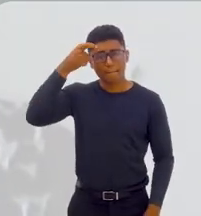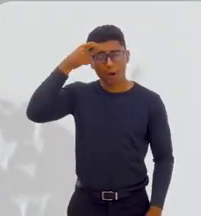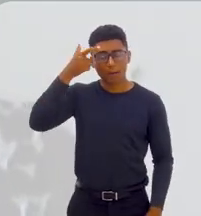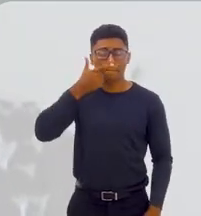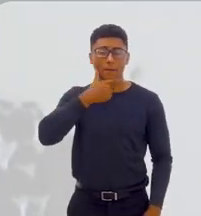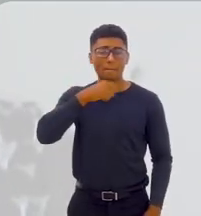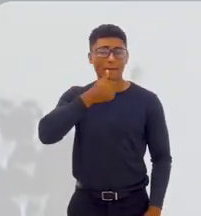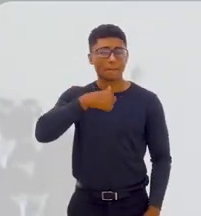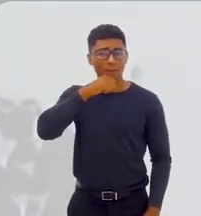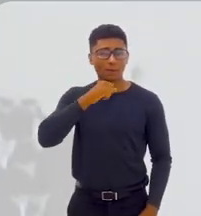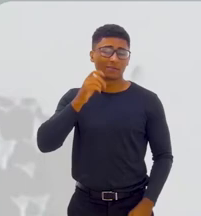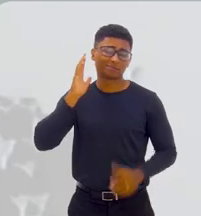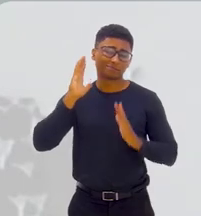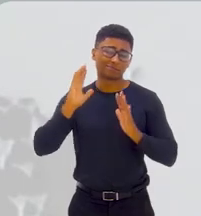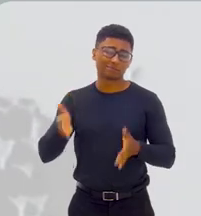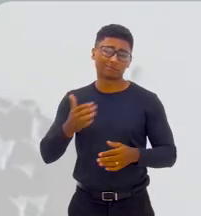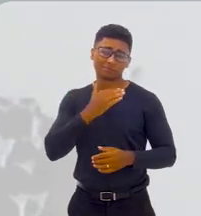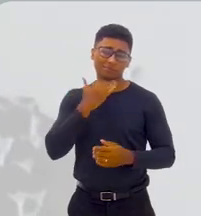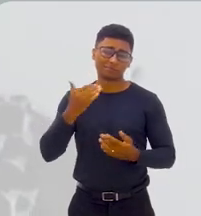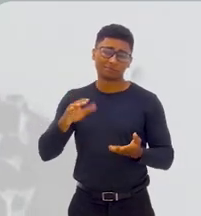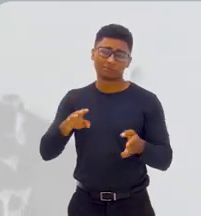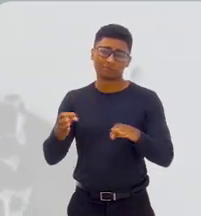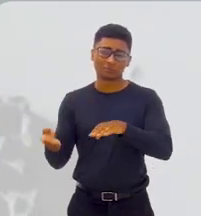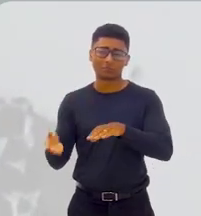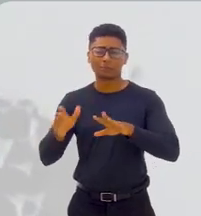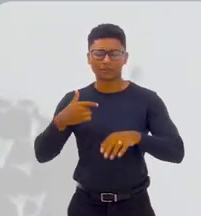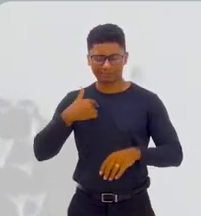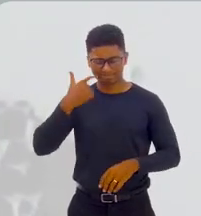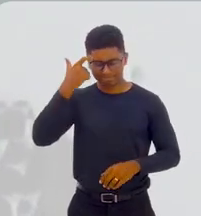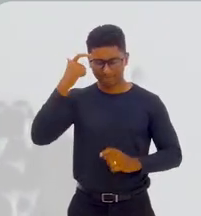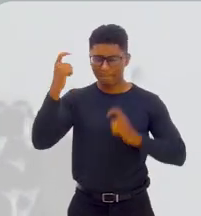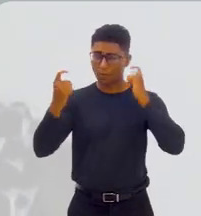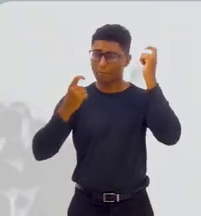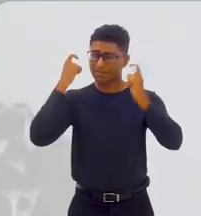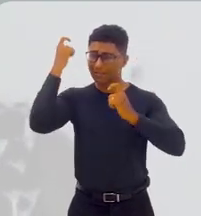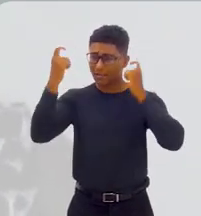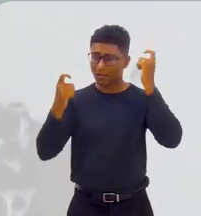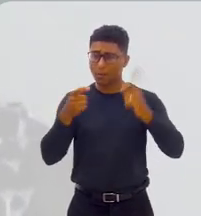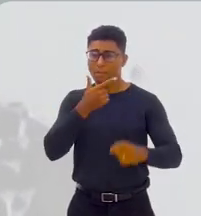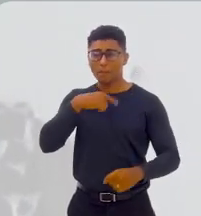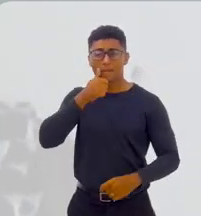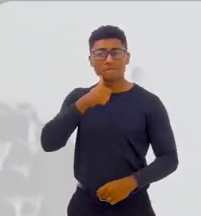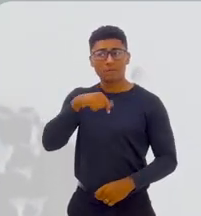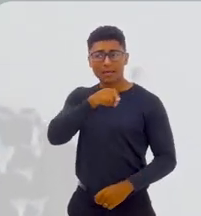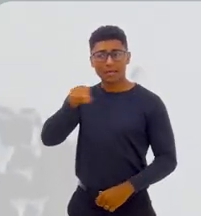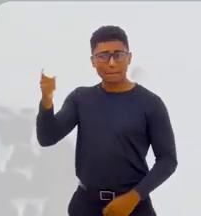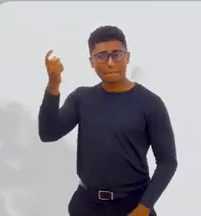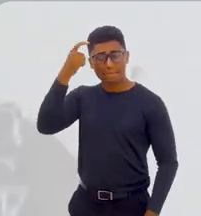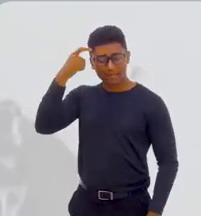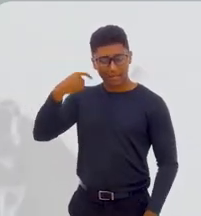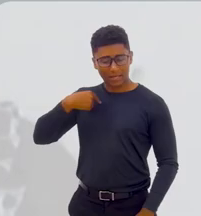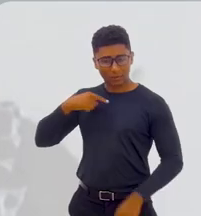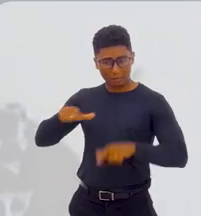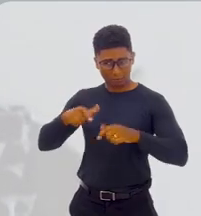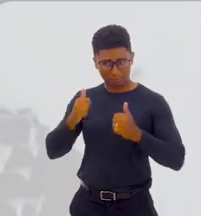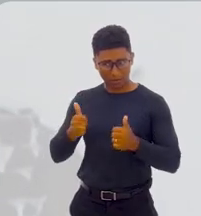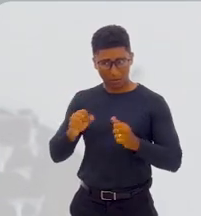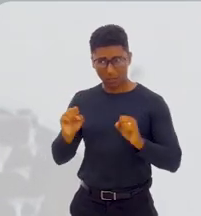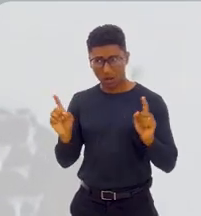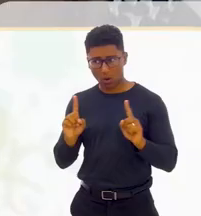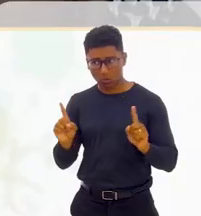memória dos meus pais, que não estão mais aqui, mas que eu tenho muita preocupação do que eles pensam do que eu estou fazendo. Isso para mim